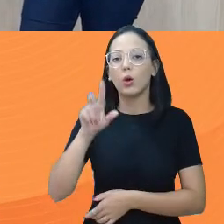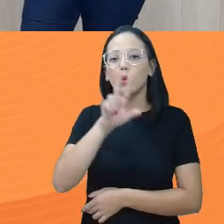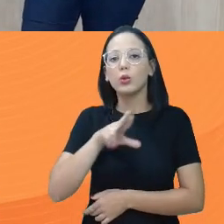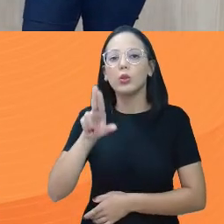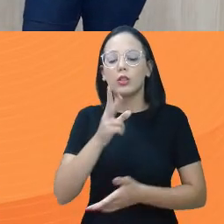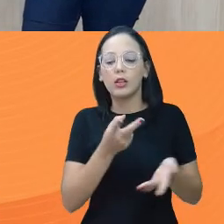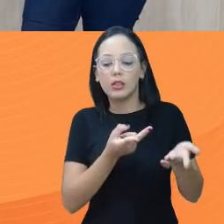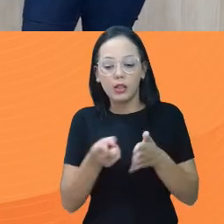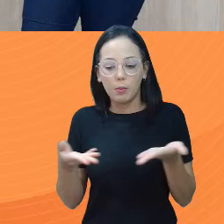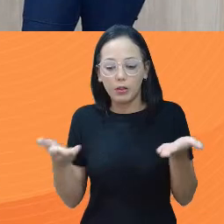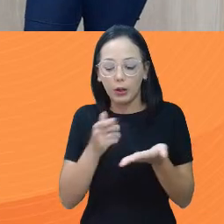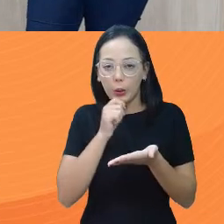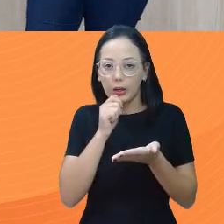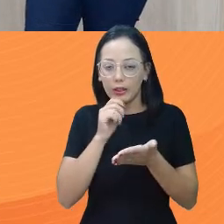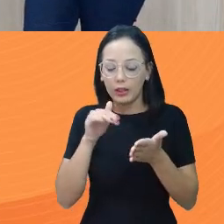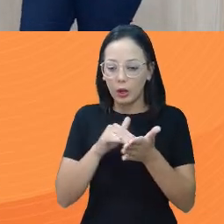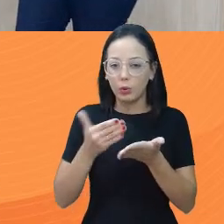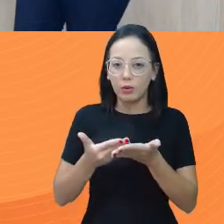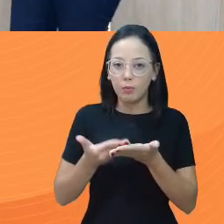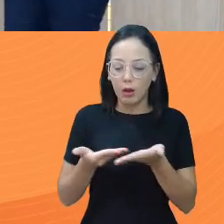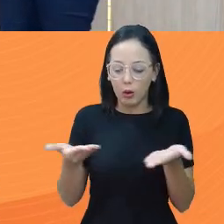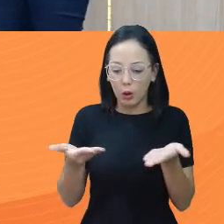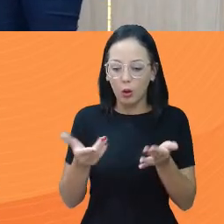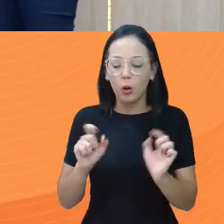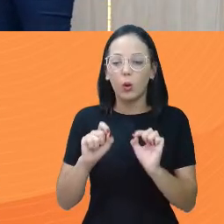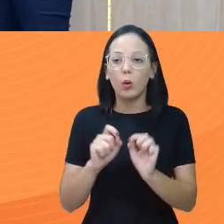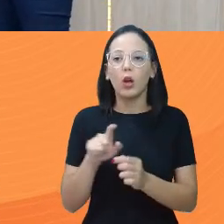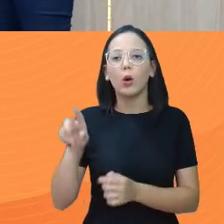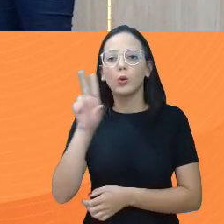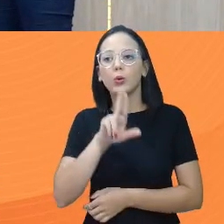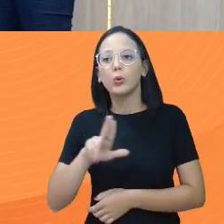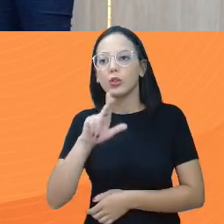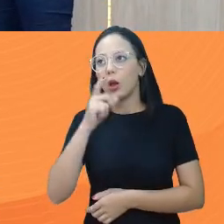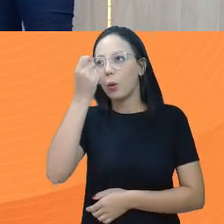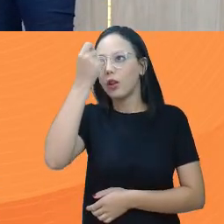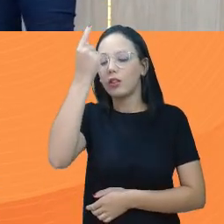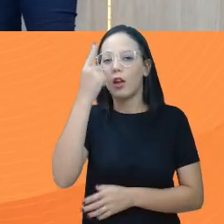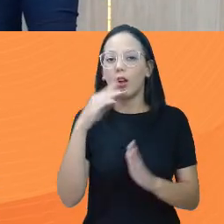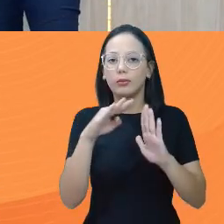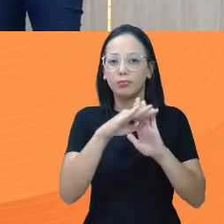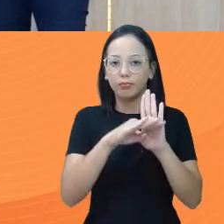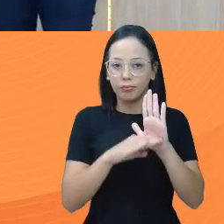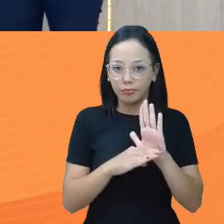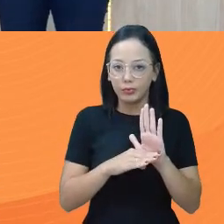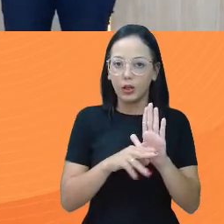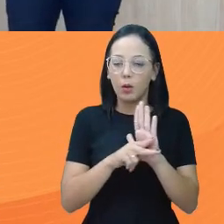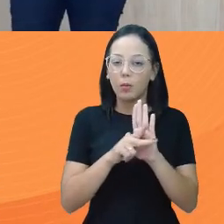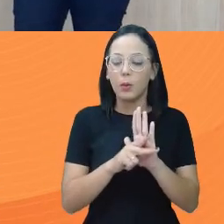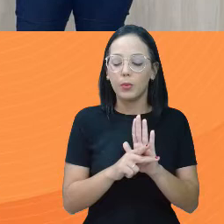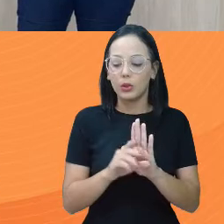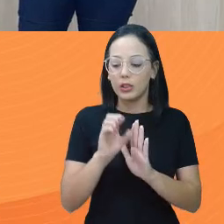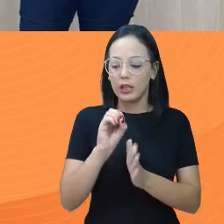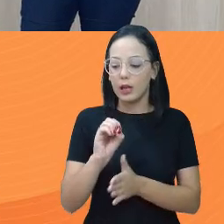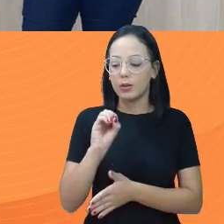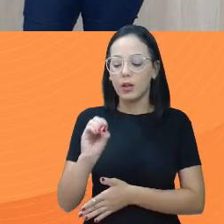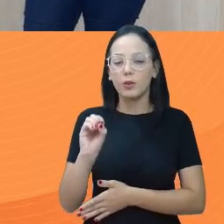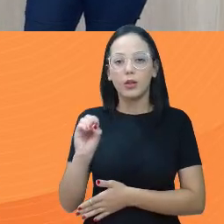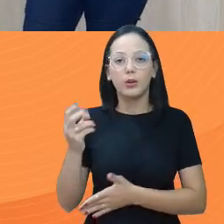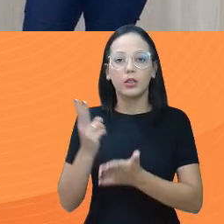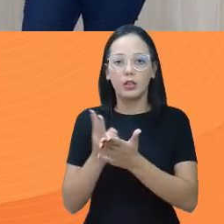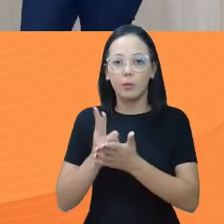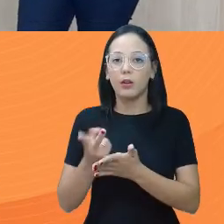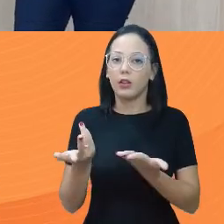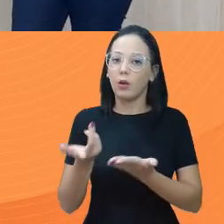nessa semana ainda, né, na última aula dessa semana, uma ideia desse critério aqui com os zerinhos no final, tá certo? Então, já